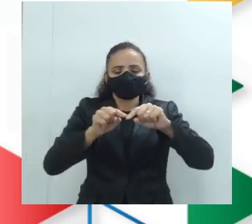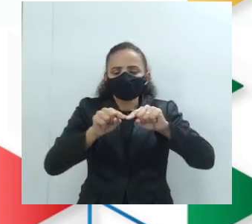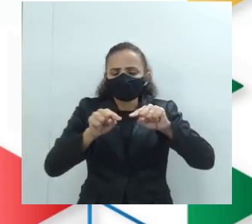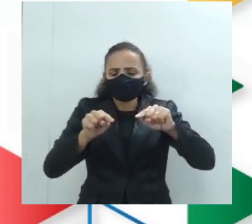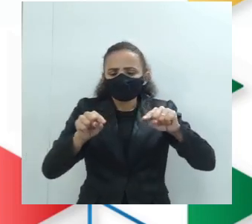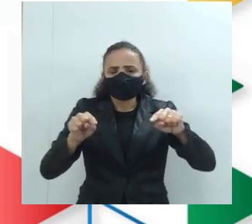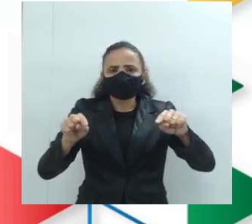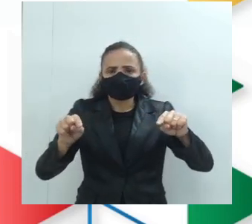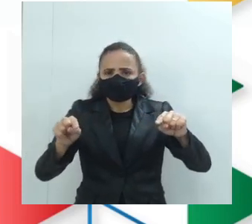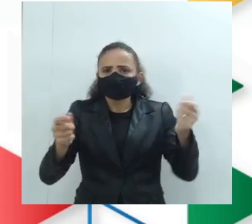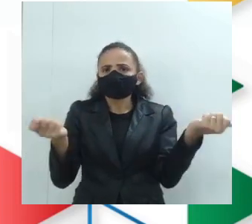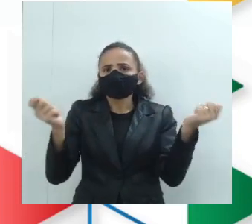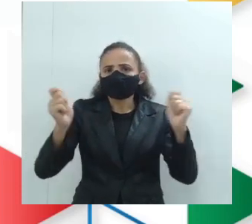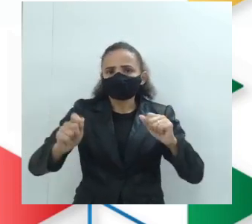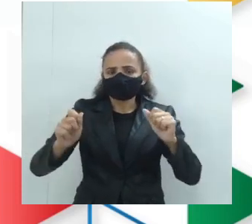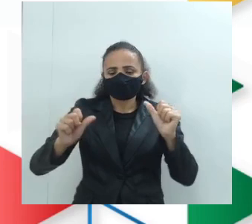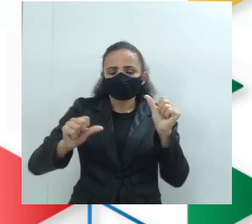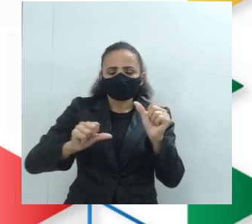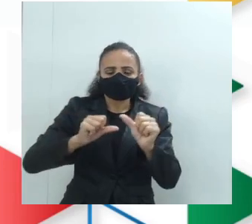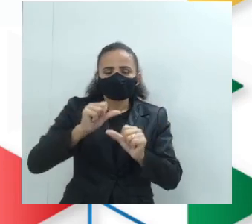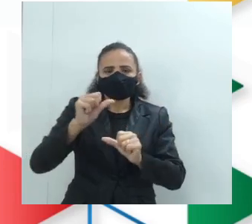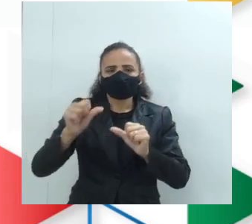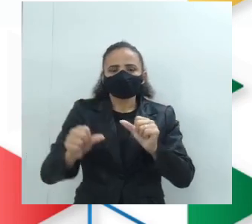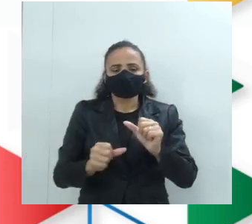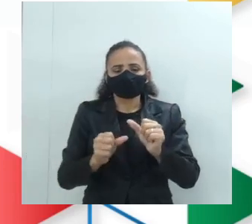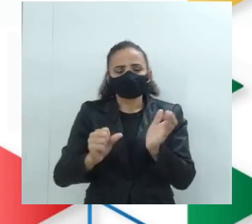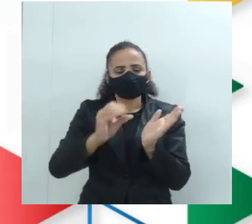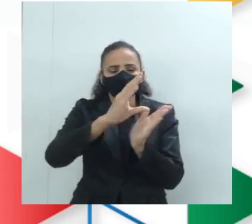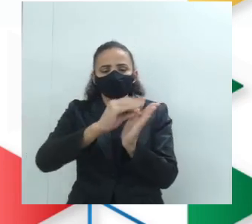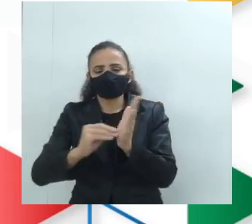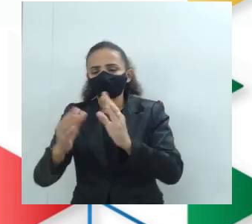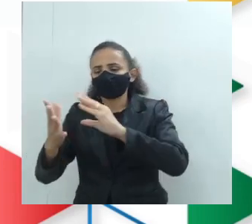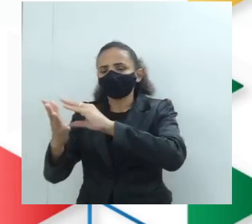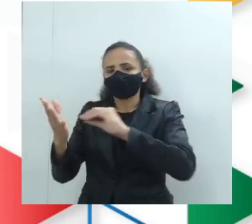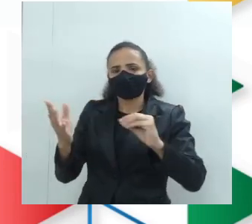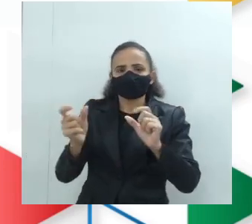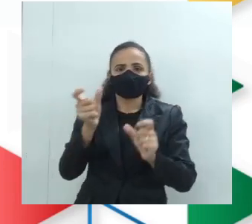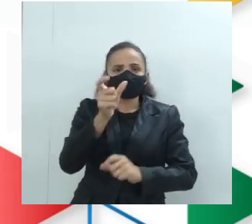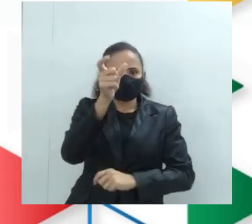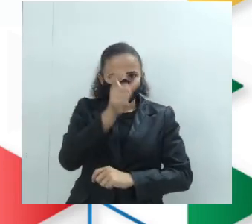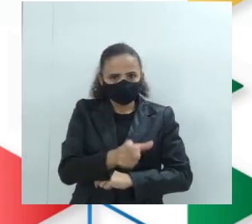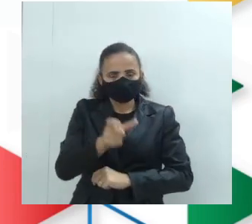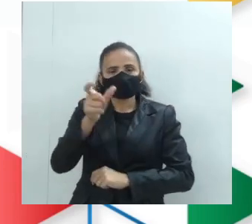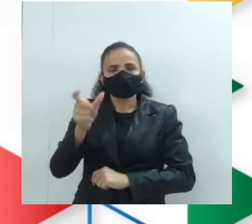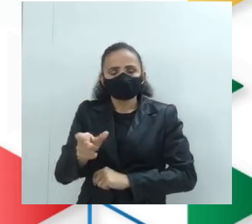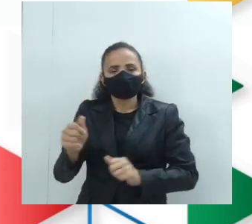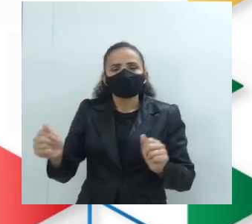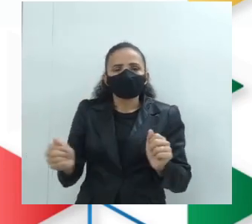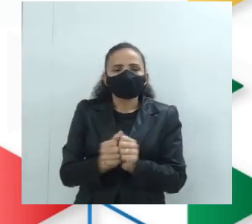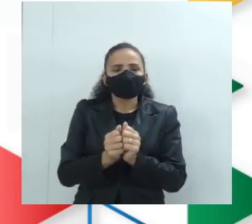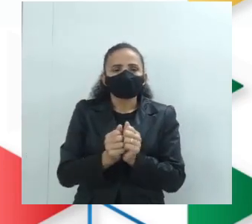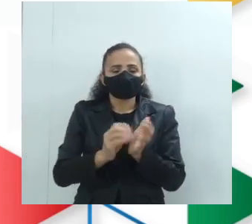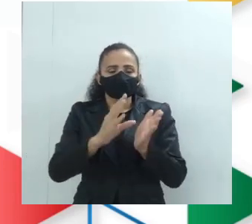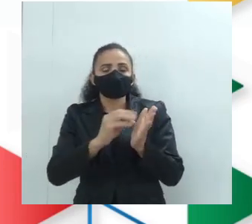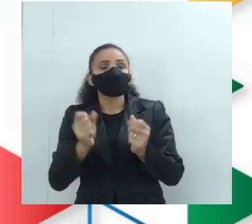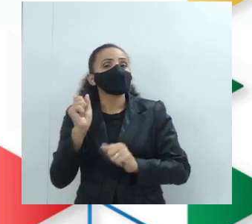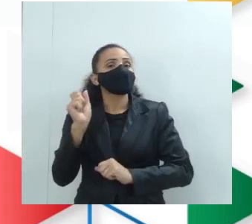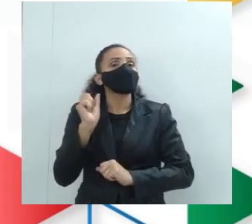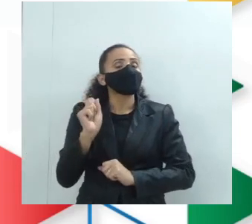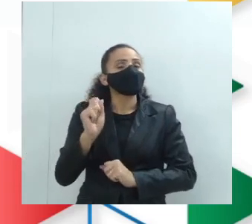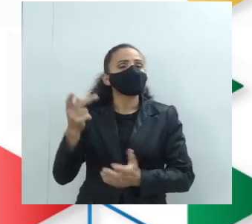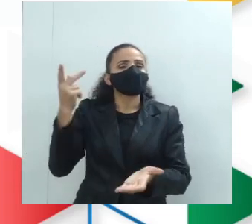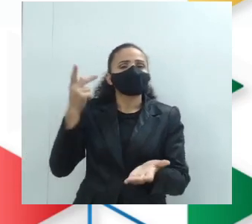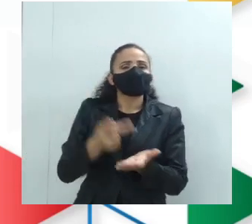pode girar a figura idêntica, ela pode gerar essa figura idêntica à original, só que